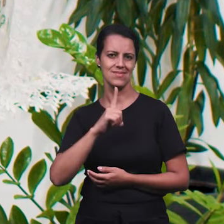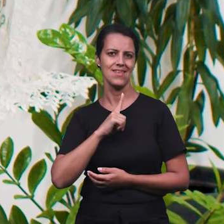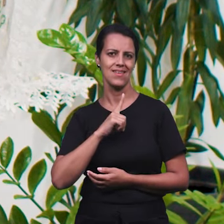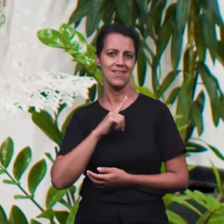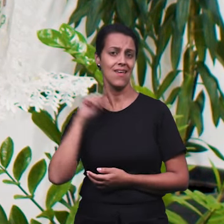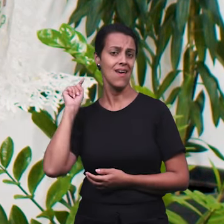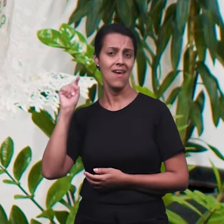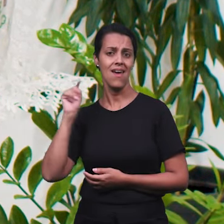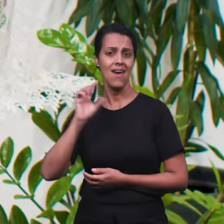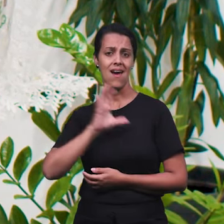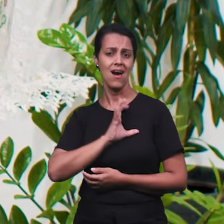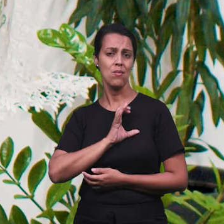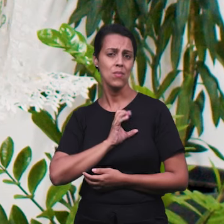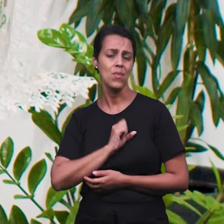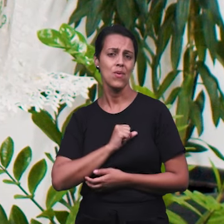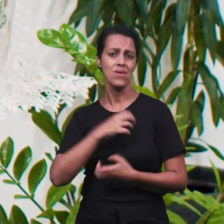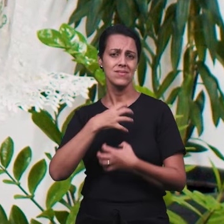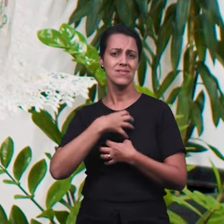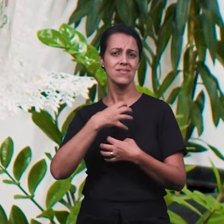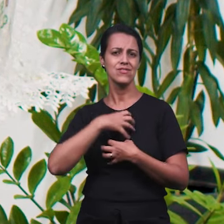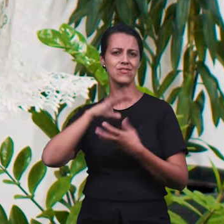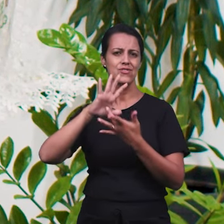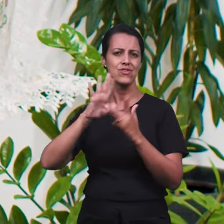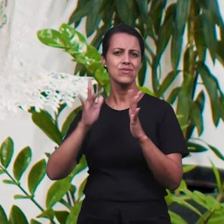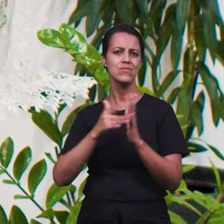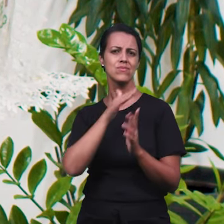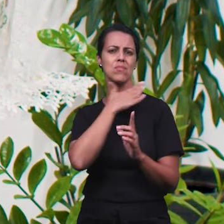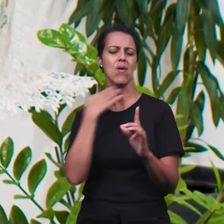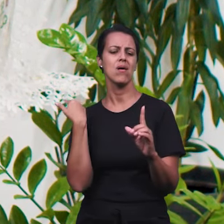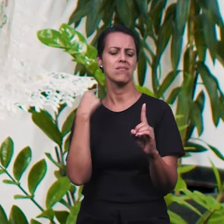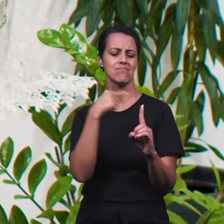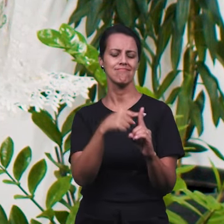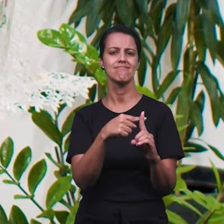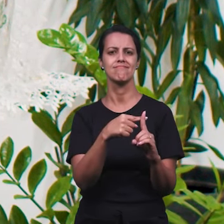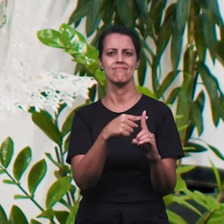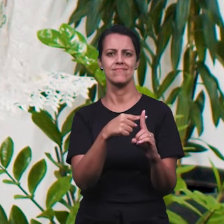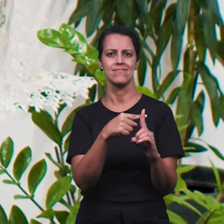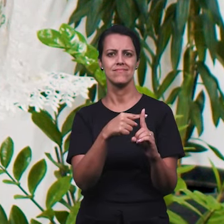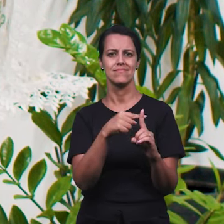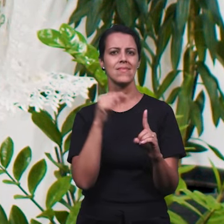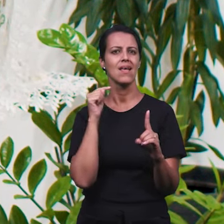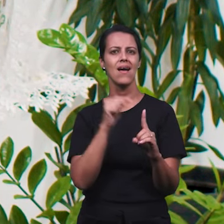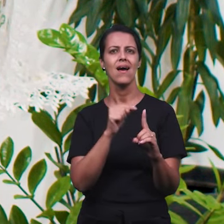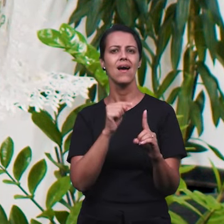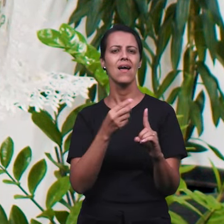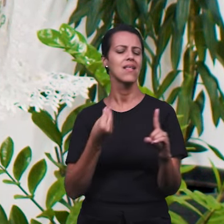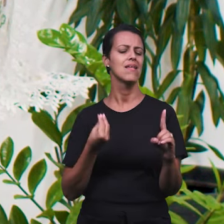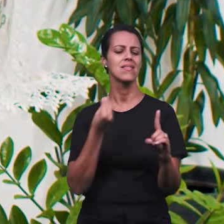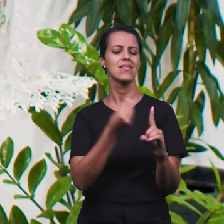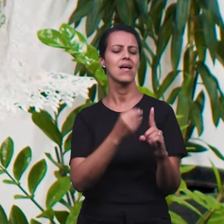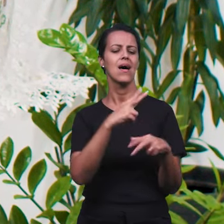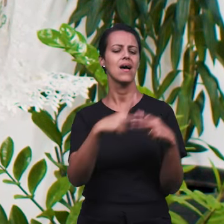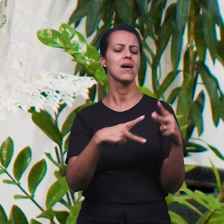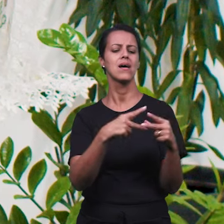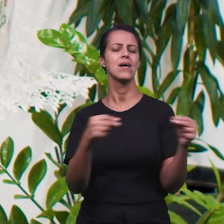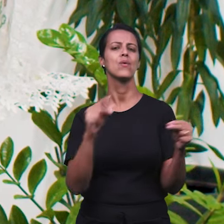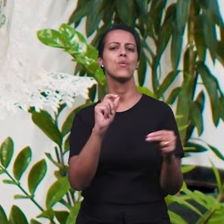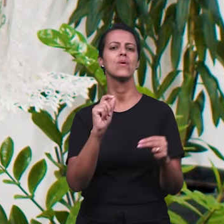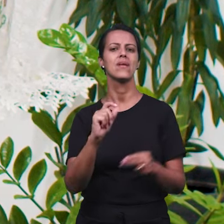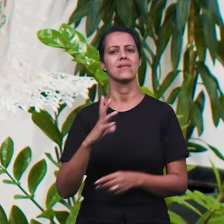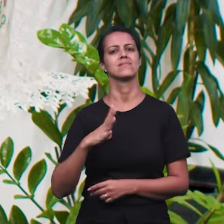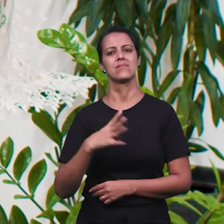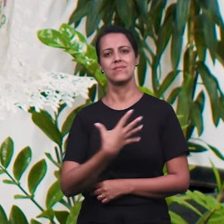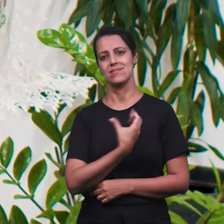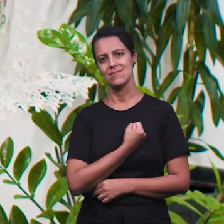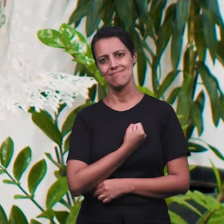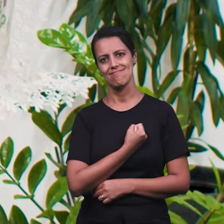um dia fez com que o Senhor Jesus morresse naquela Cruz Pelas nossas vidas nos deu um presente glorioso que é a salvação que